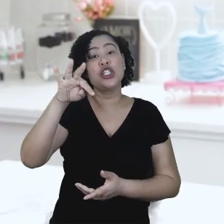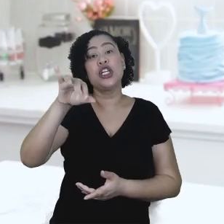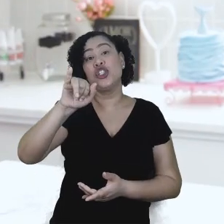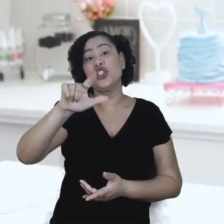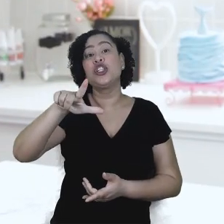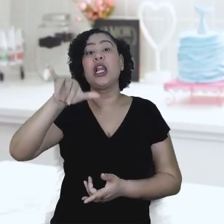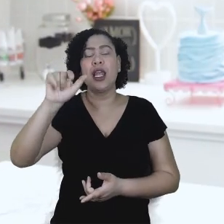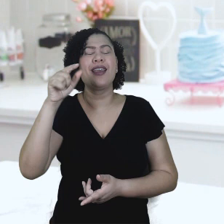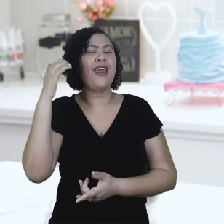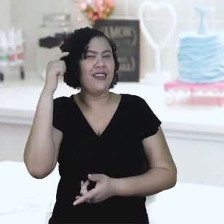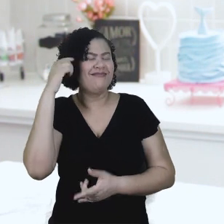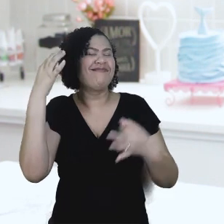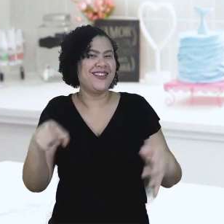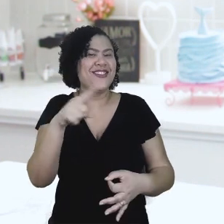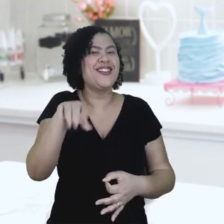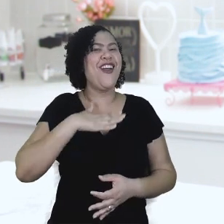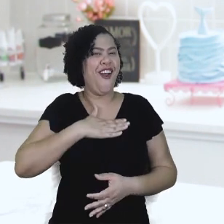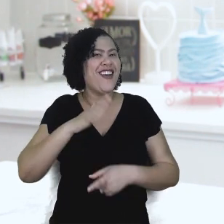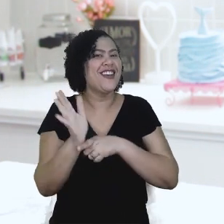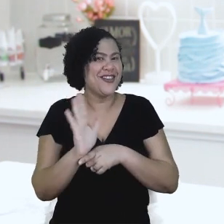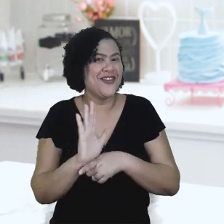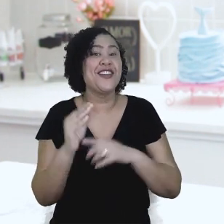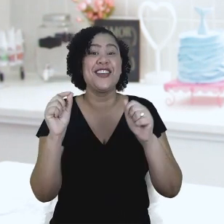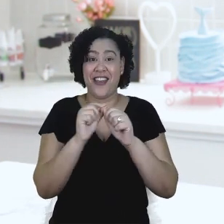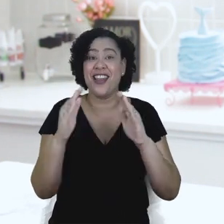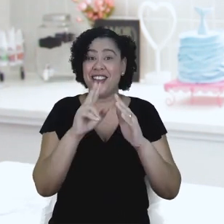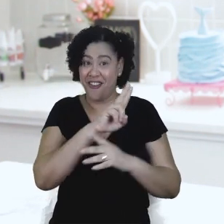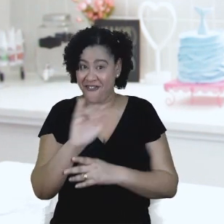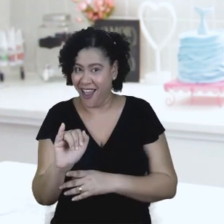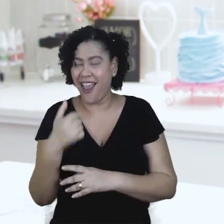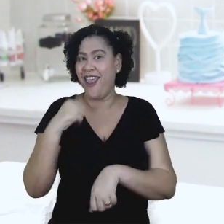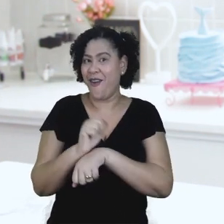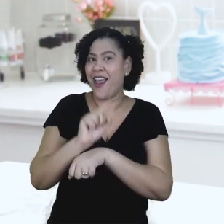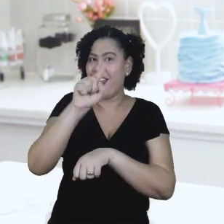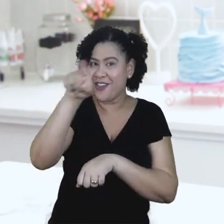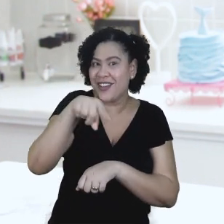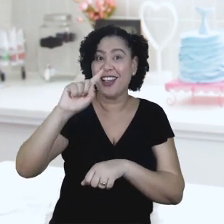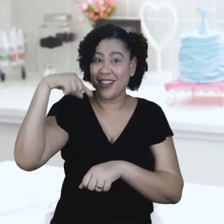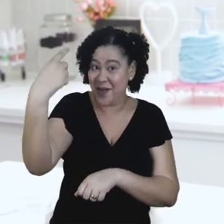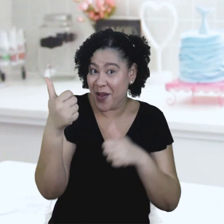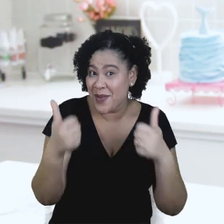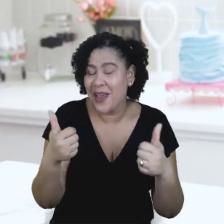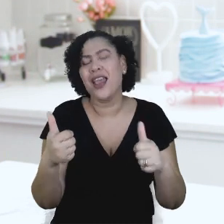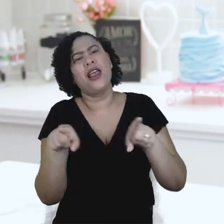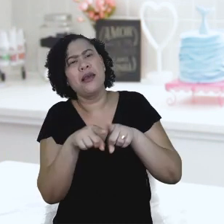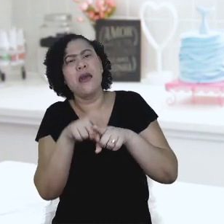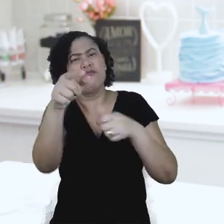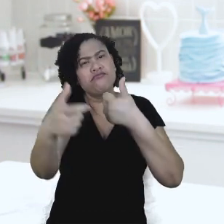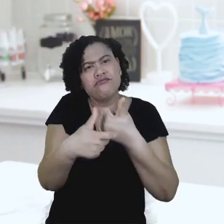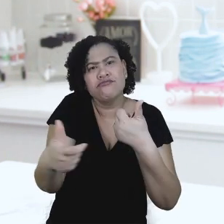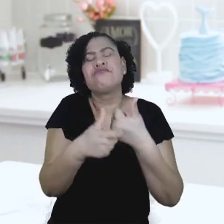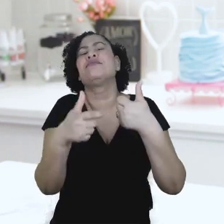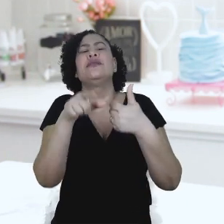Eu tenho certeza que vocês gostaram desse vídeo, vão reproduzir aí na casa de vocês e eu aguardo vocês numa próxima. E não se esqueçam de deixar